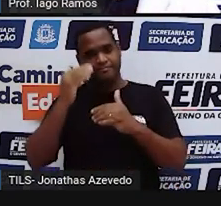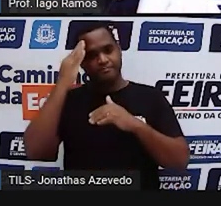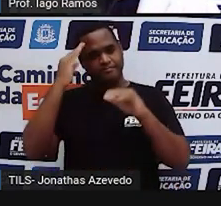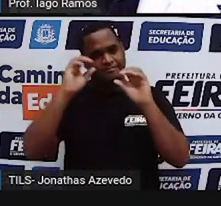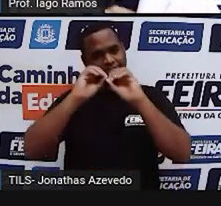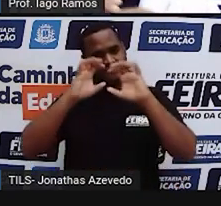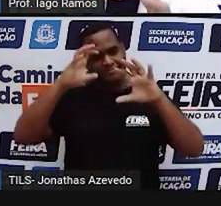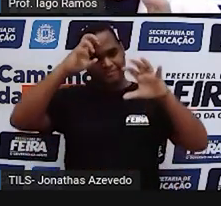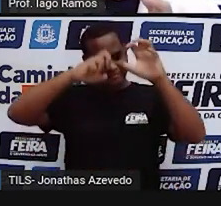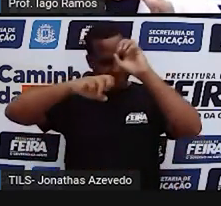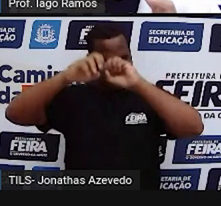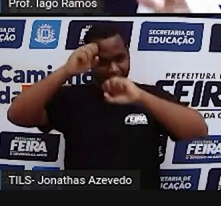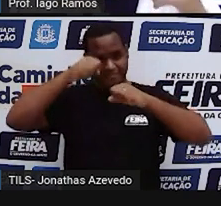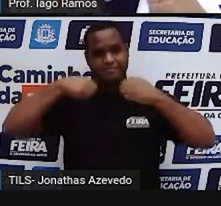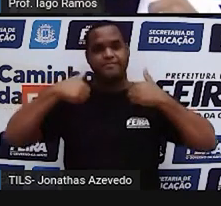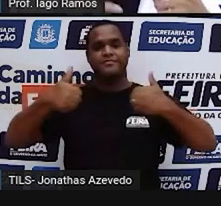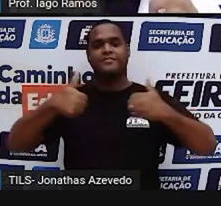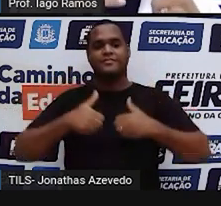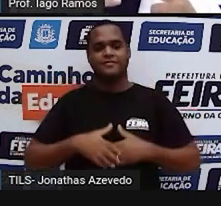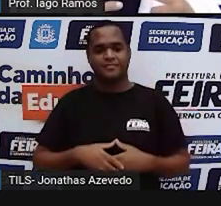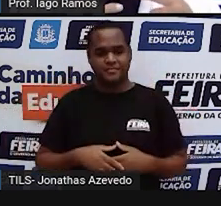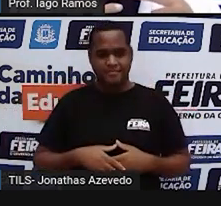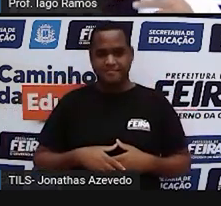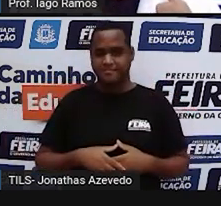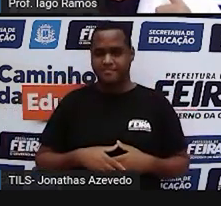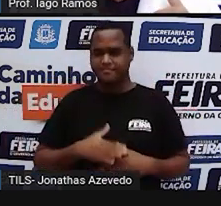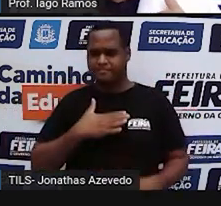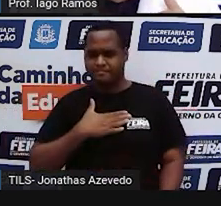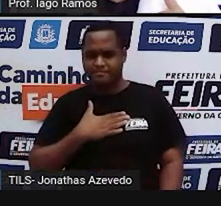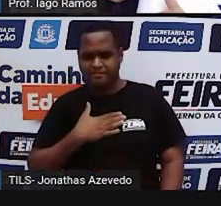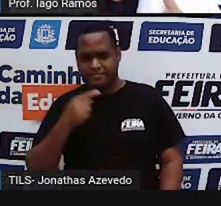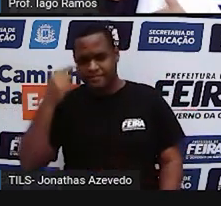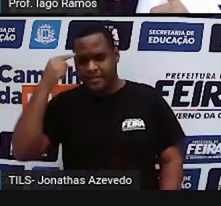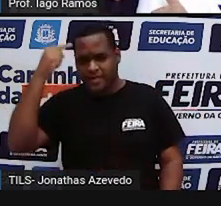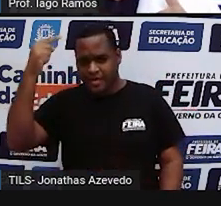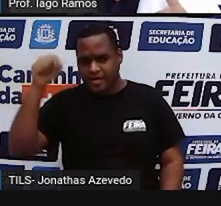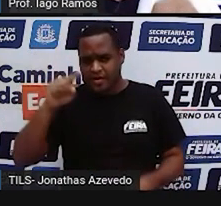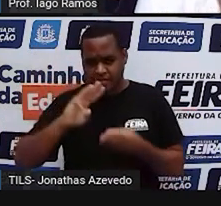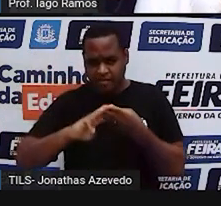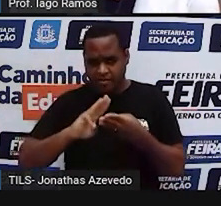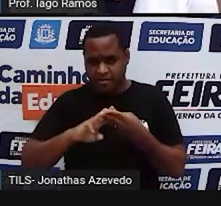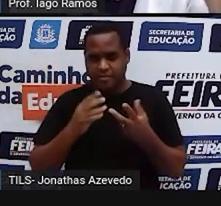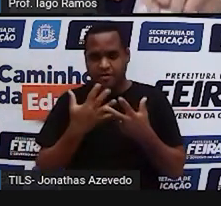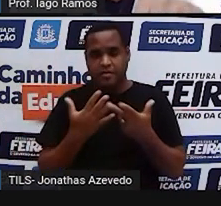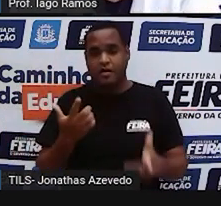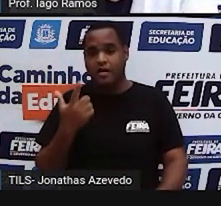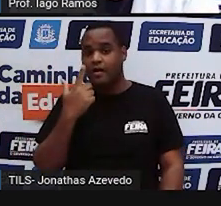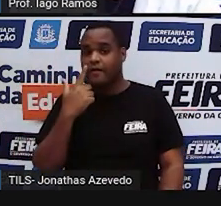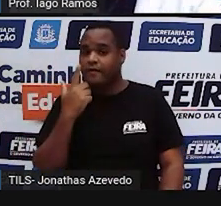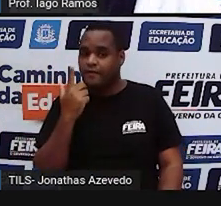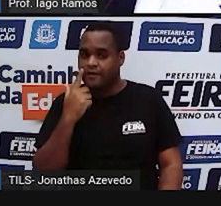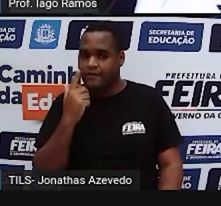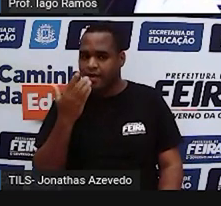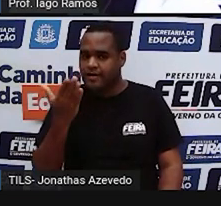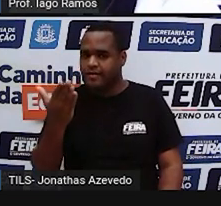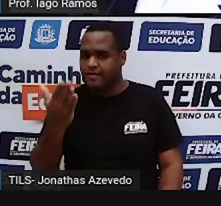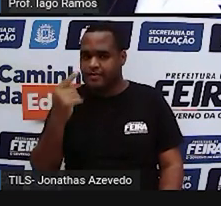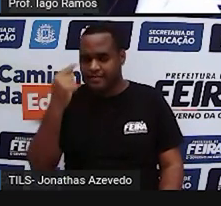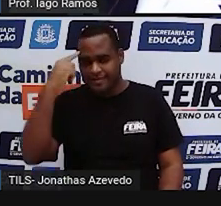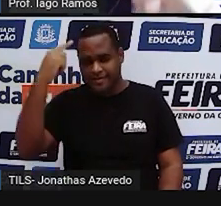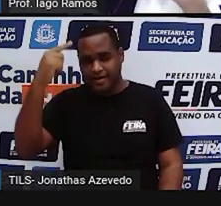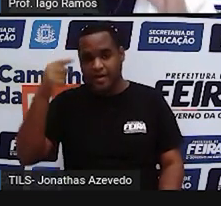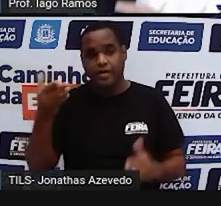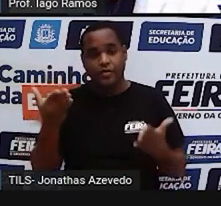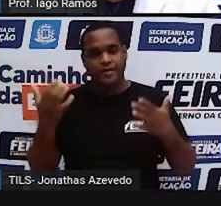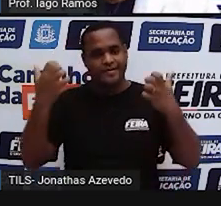aprendizado beleza mas já curtiu a ideia da Matemática então se ligue nessa ideia que eu tô